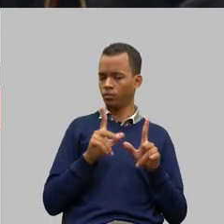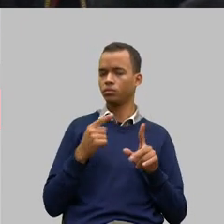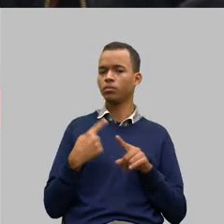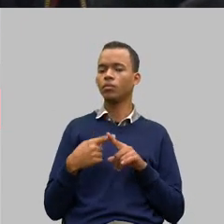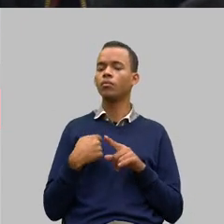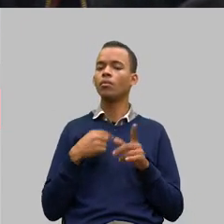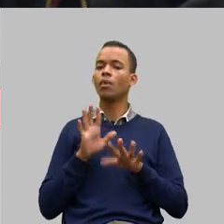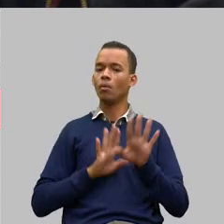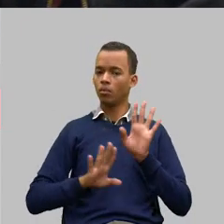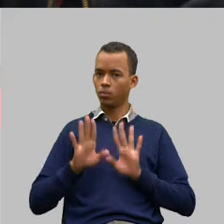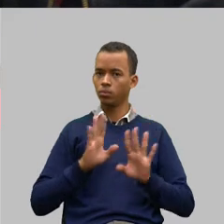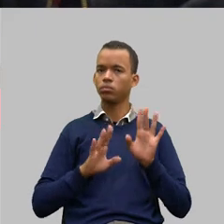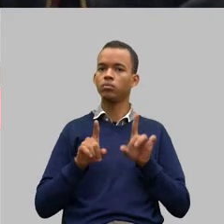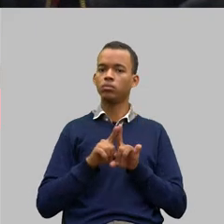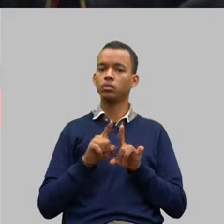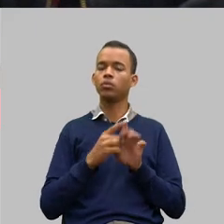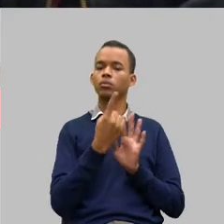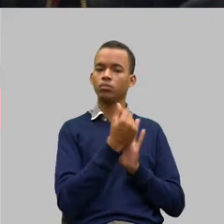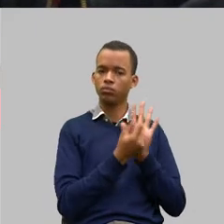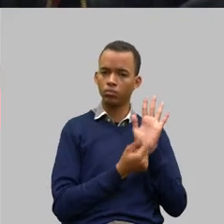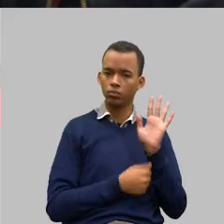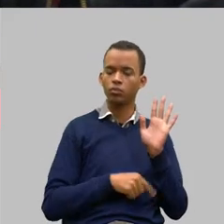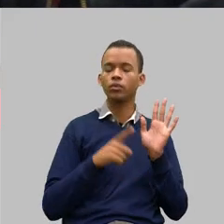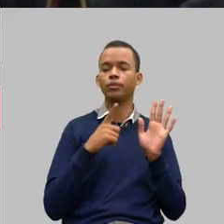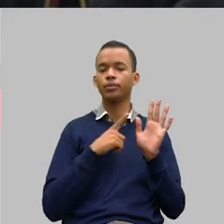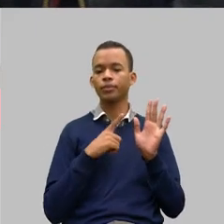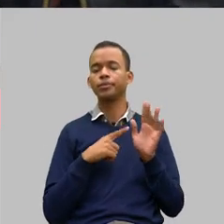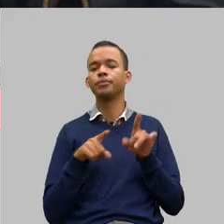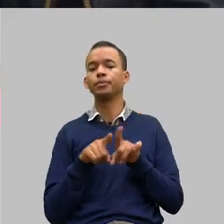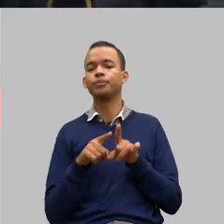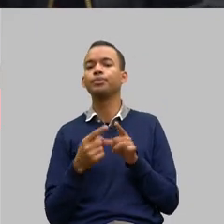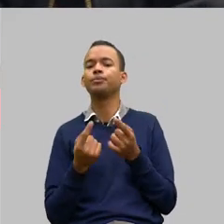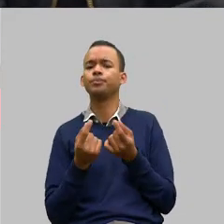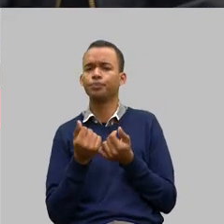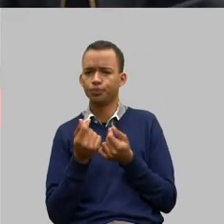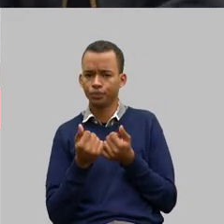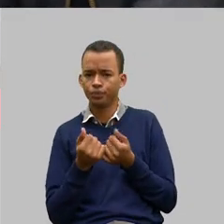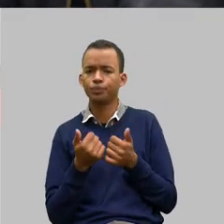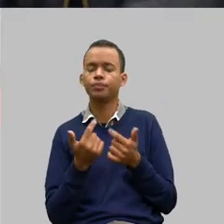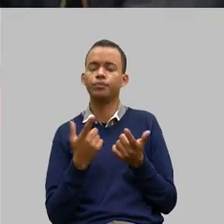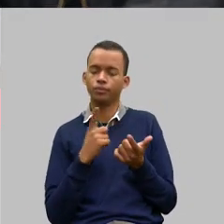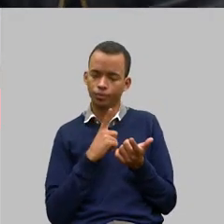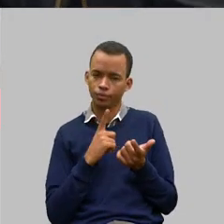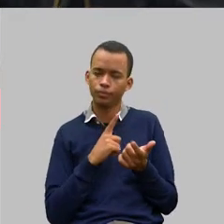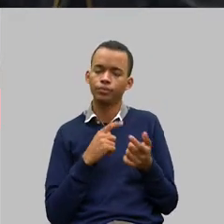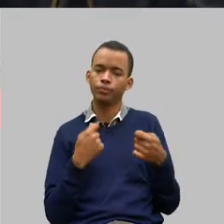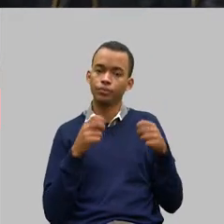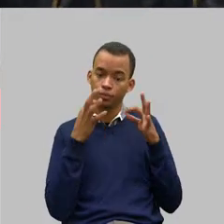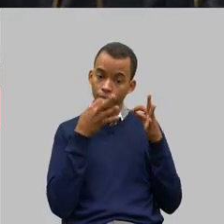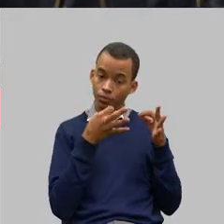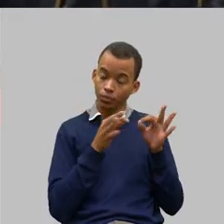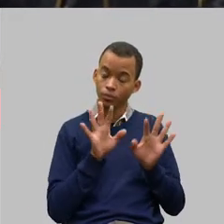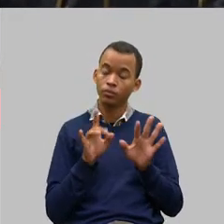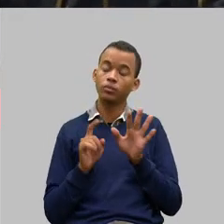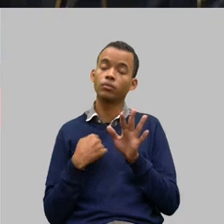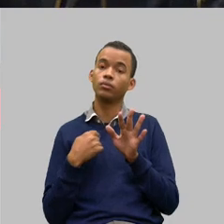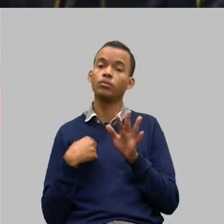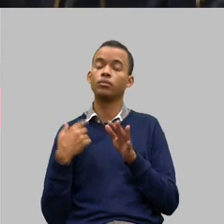nós sabemos que há a questão orçamentária a questão financeira mas eu queria que nós pudéssemos